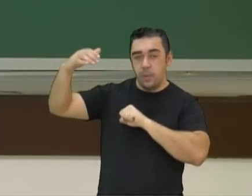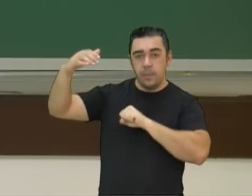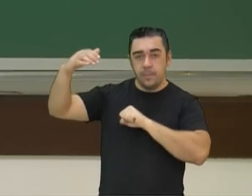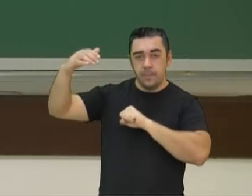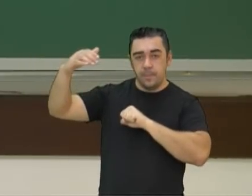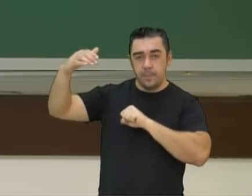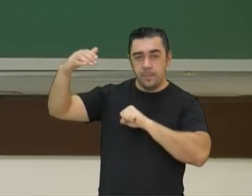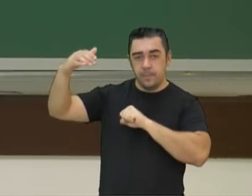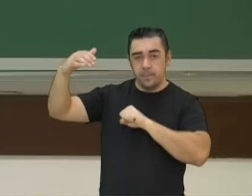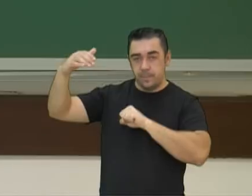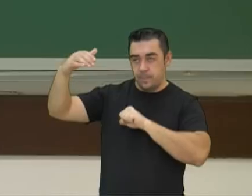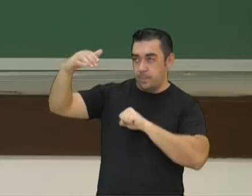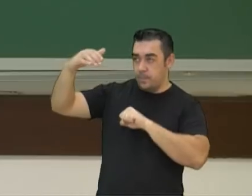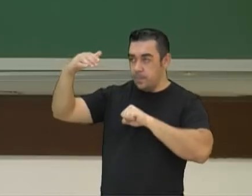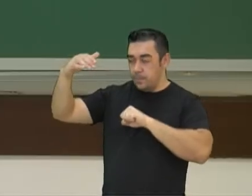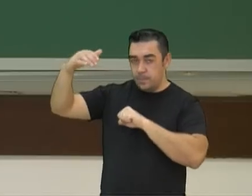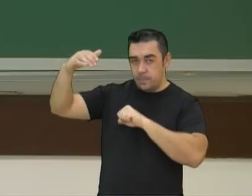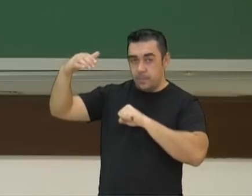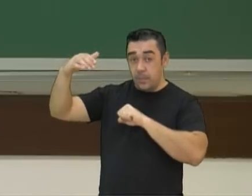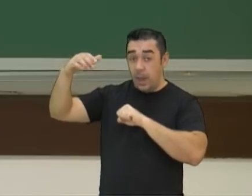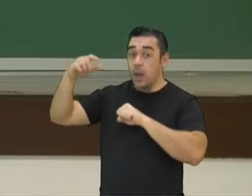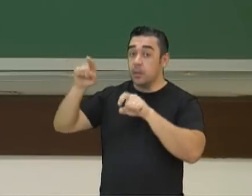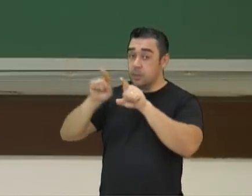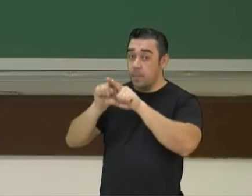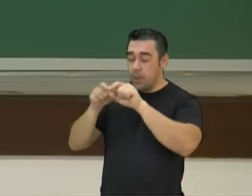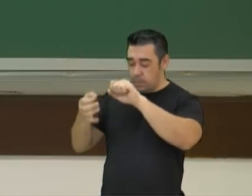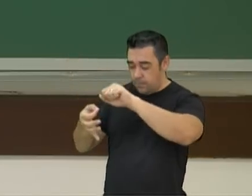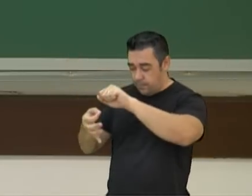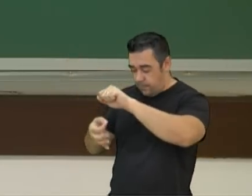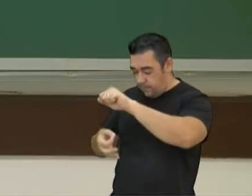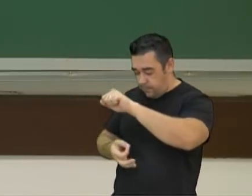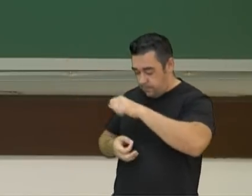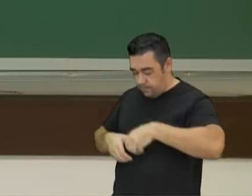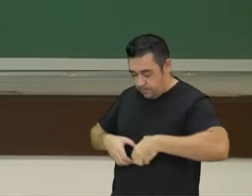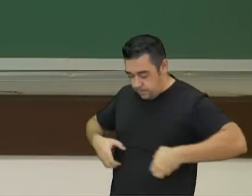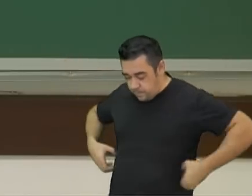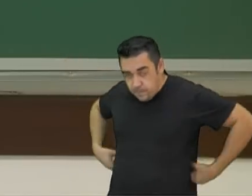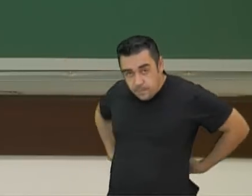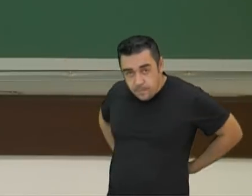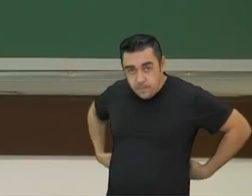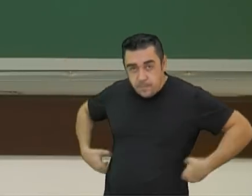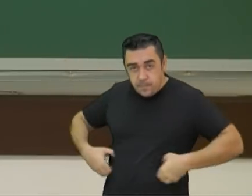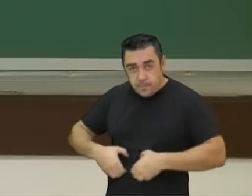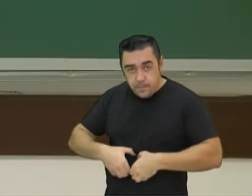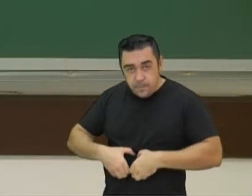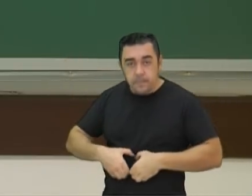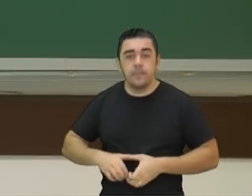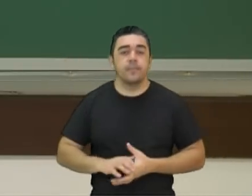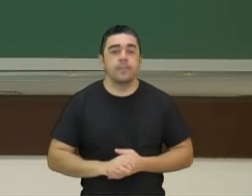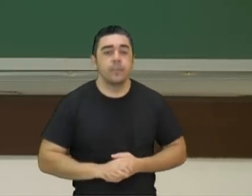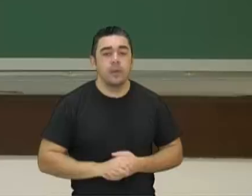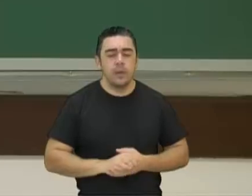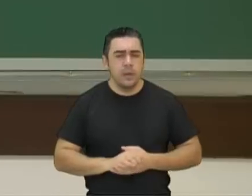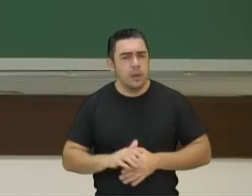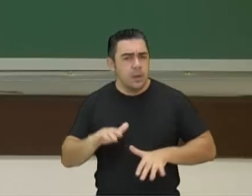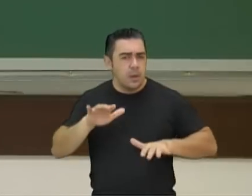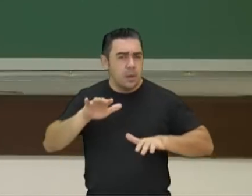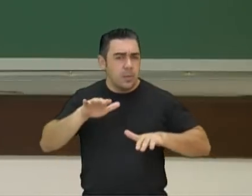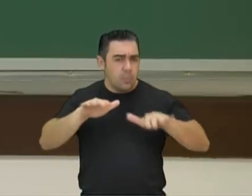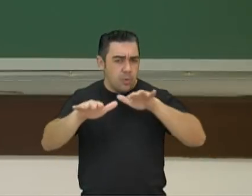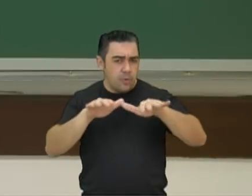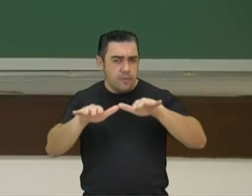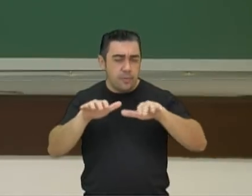barra é presa na cintura do surfista e, conforme ele movimenta